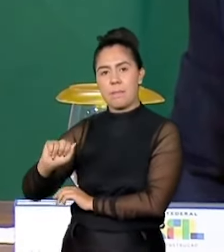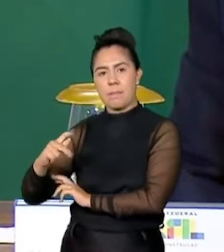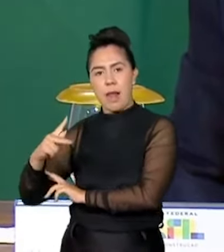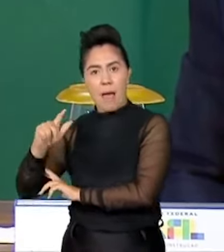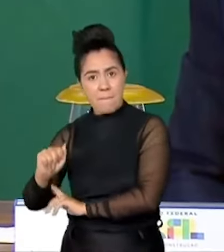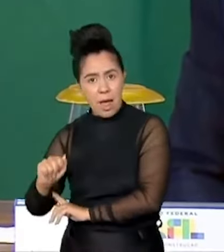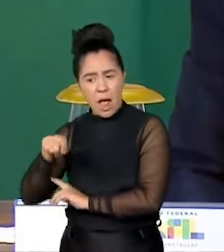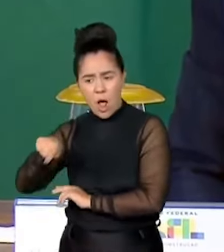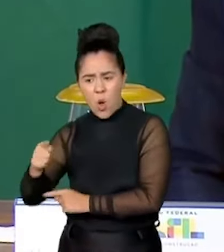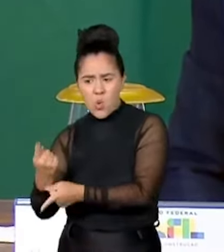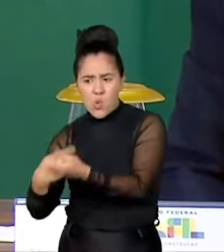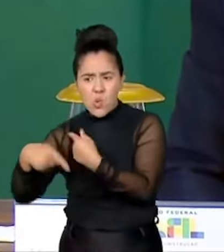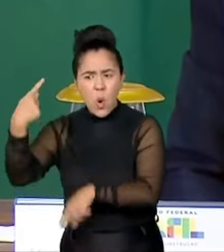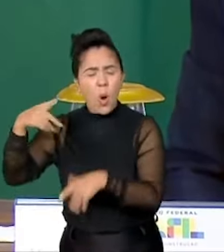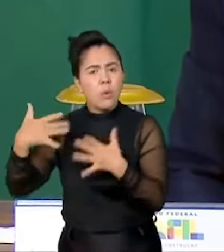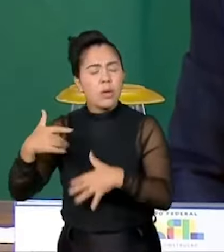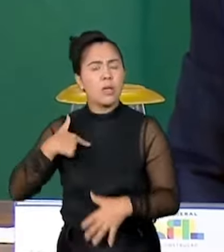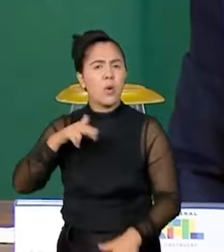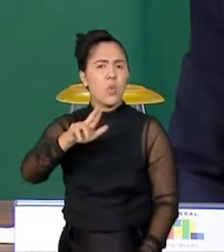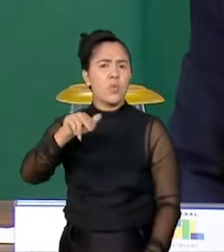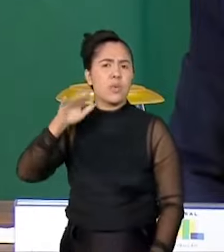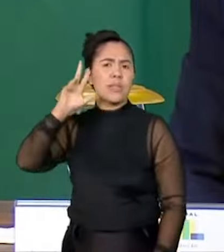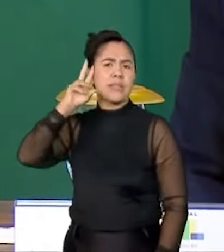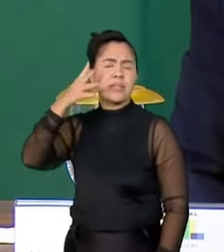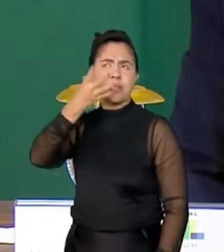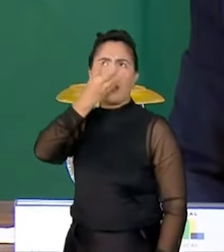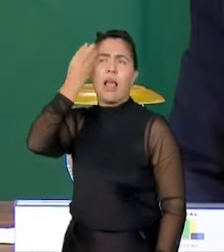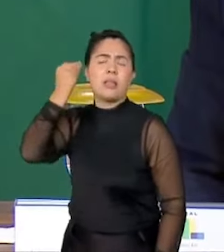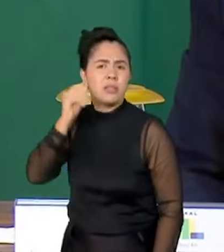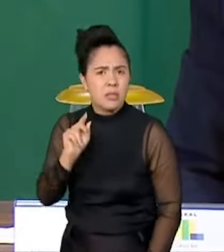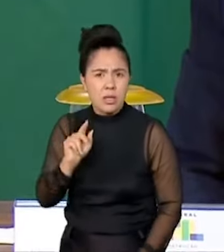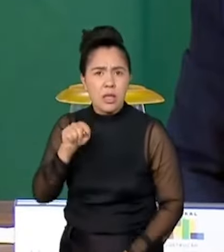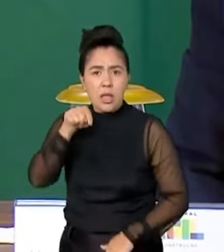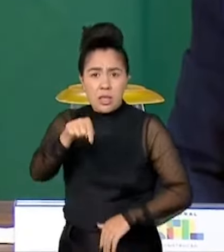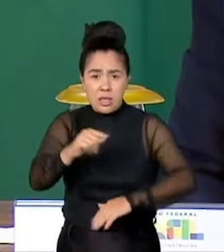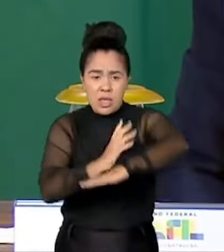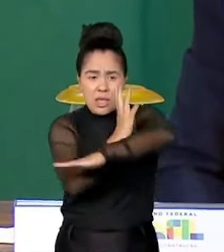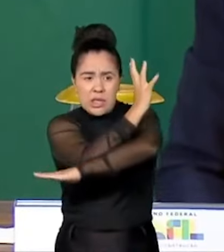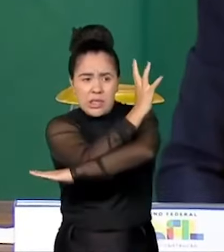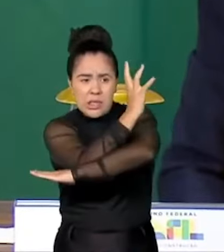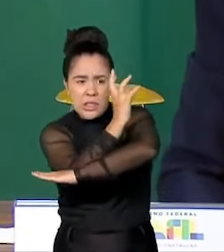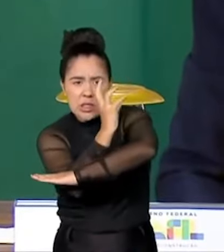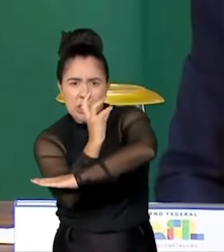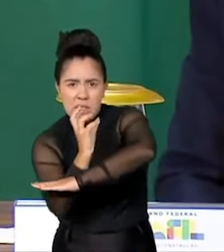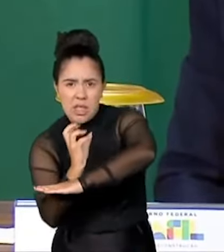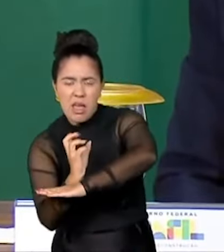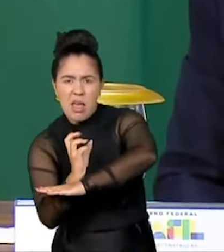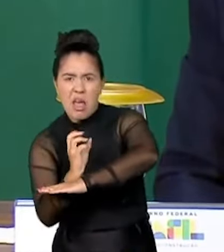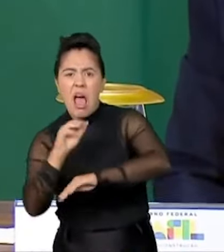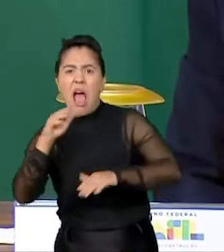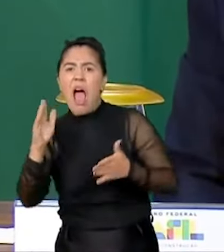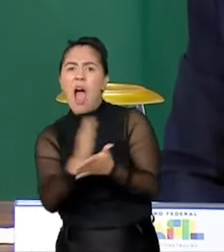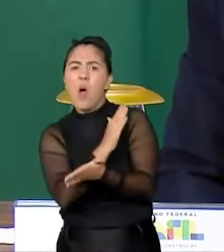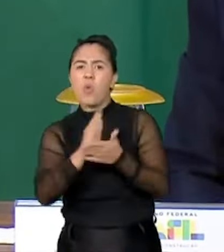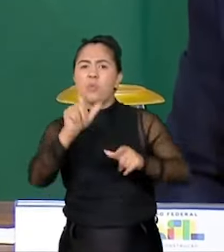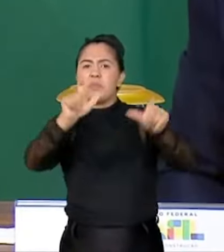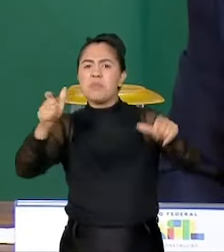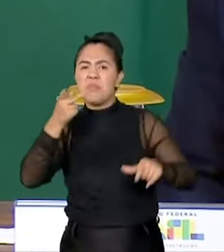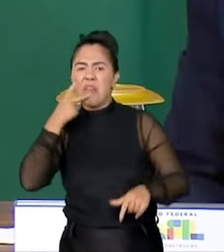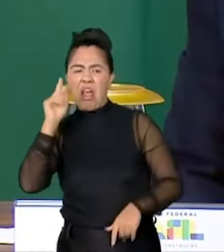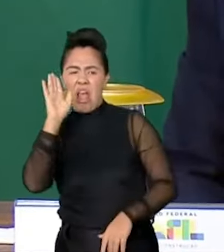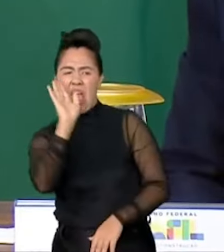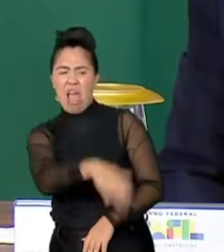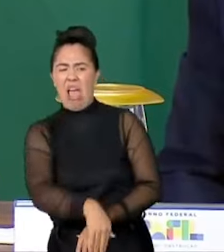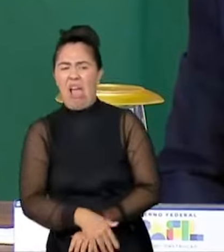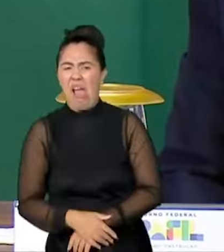Eu não esqueço nunca que o Cerrado brasileiro era tido como terra ruim. Quando você via uma